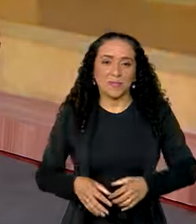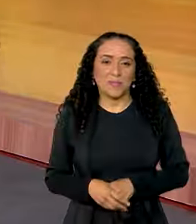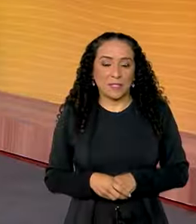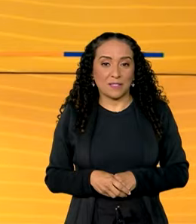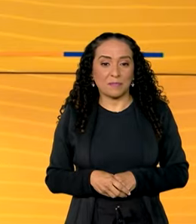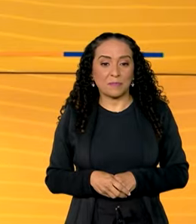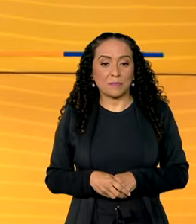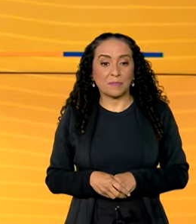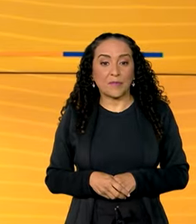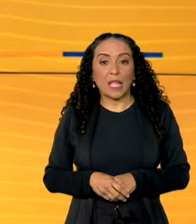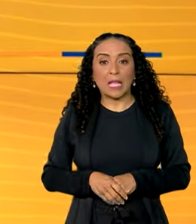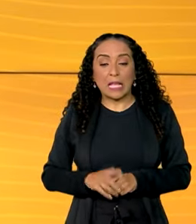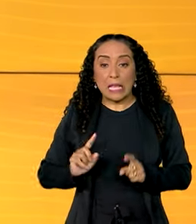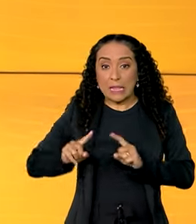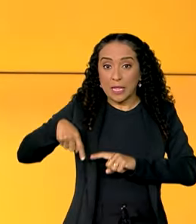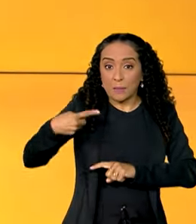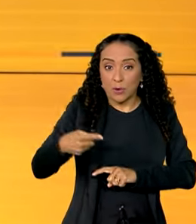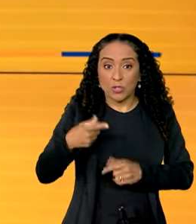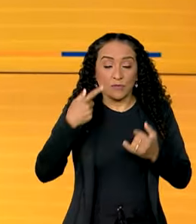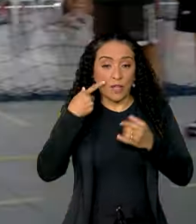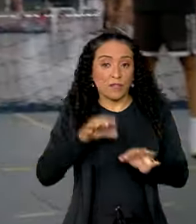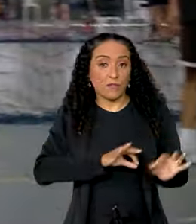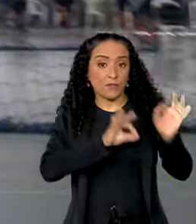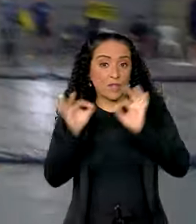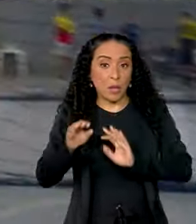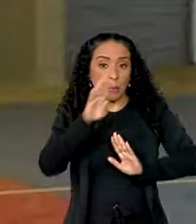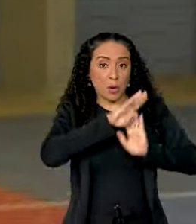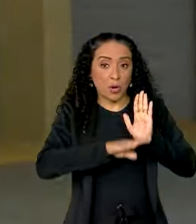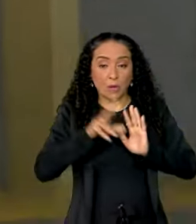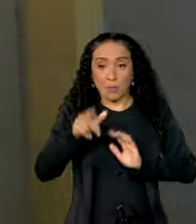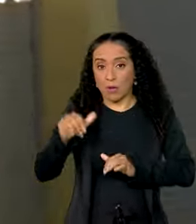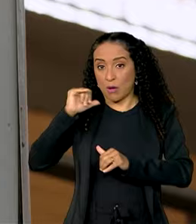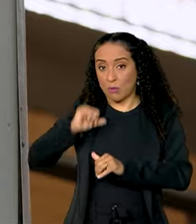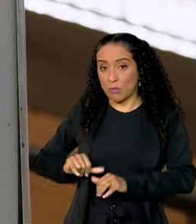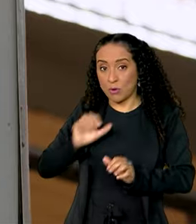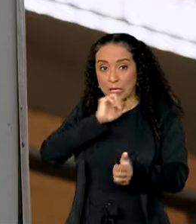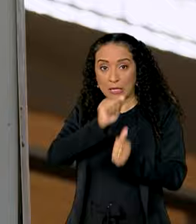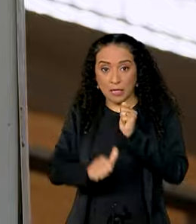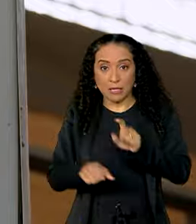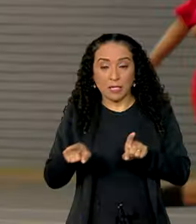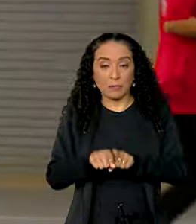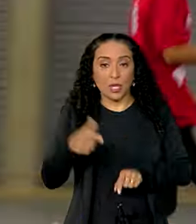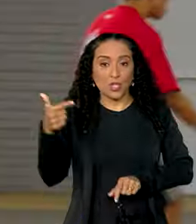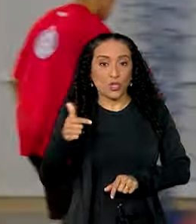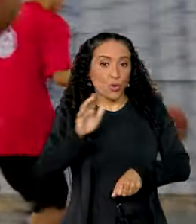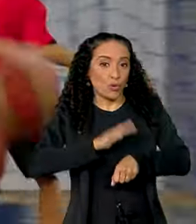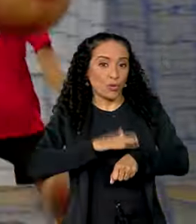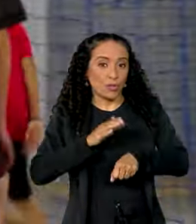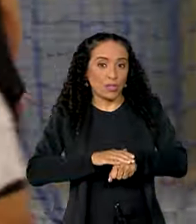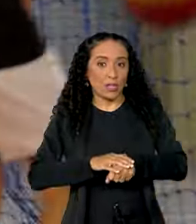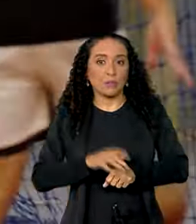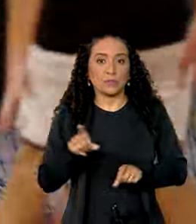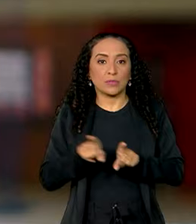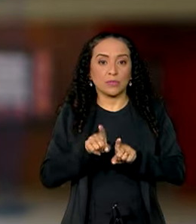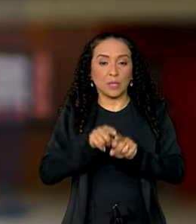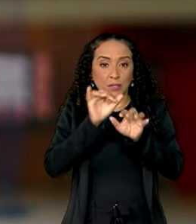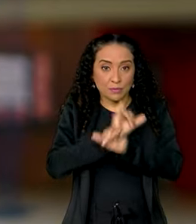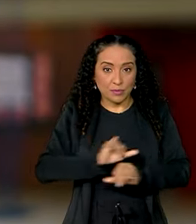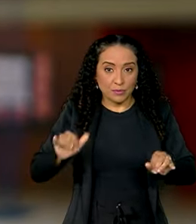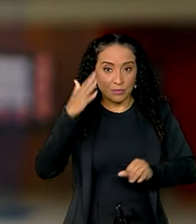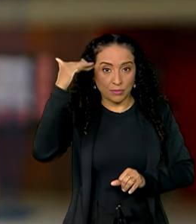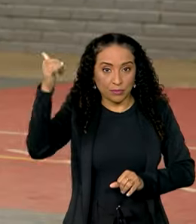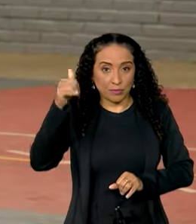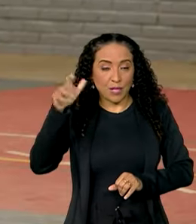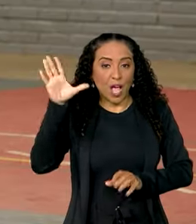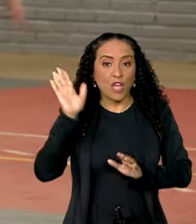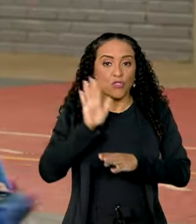informações você vai ver a seguir programas como bolsa atleta e o segundo tempo além de regalar talentos ajudam